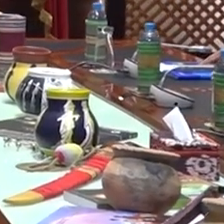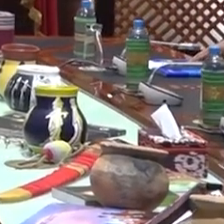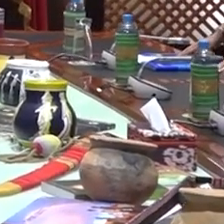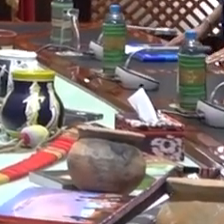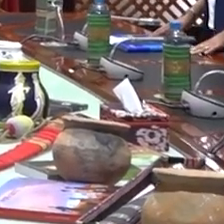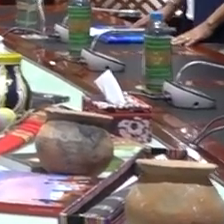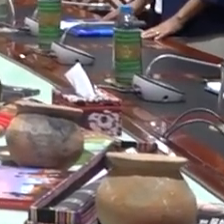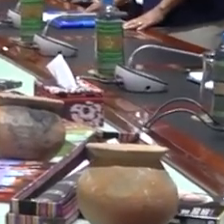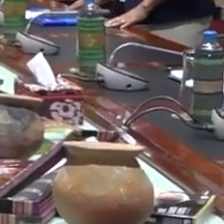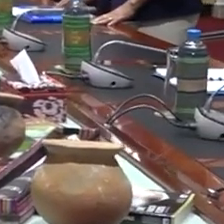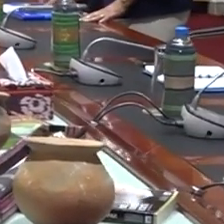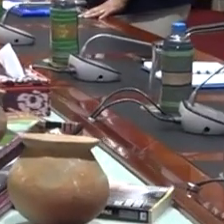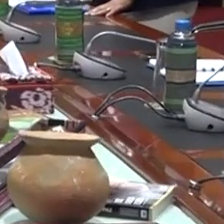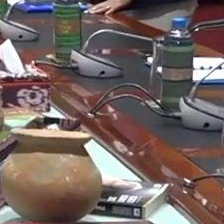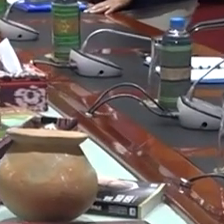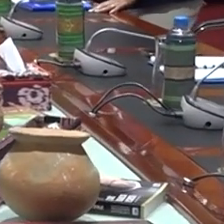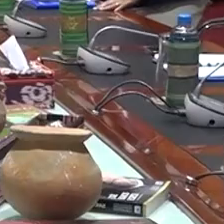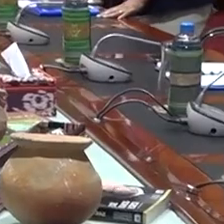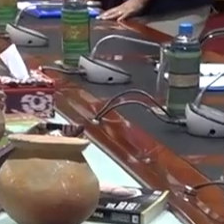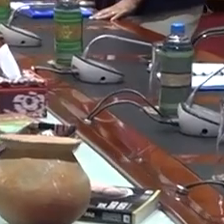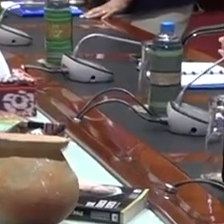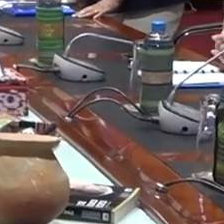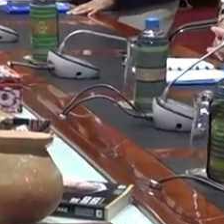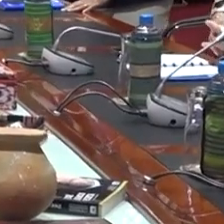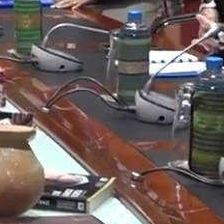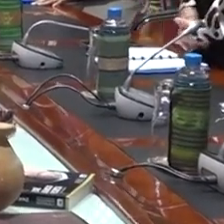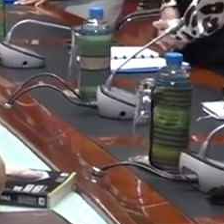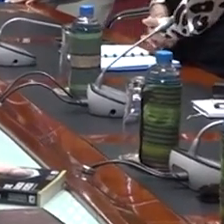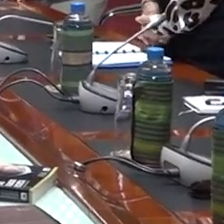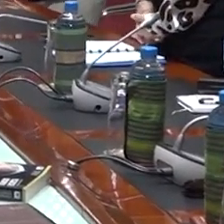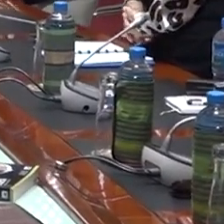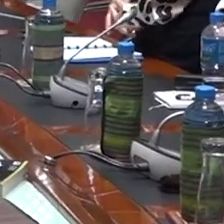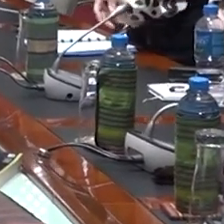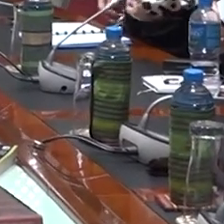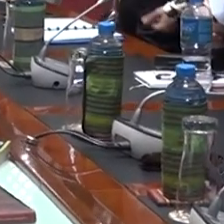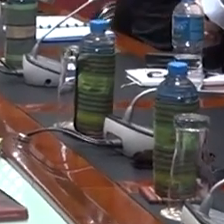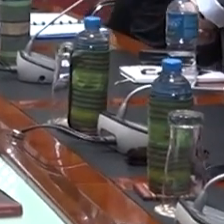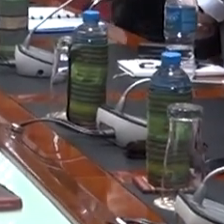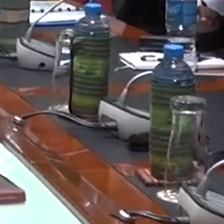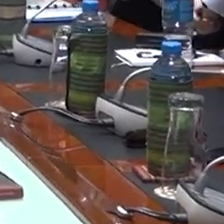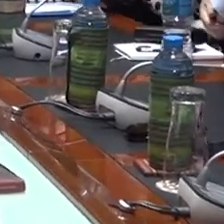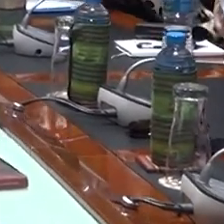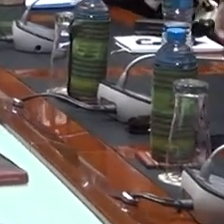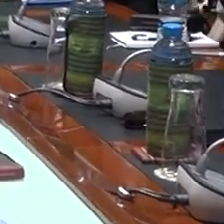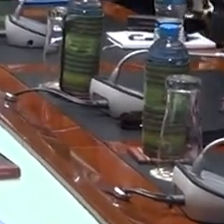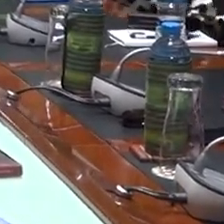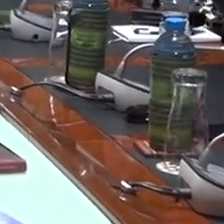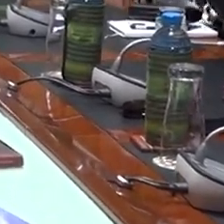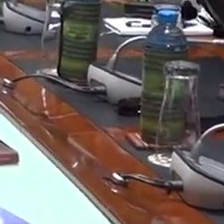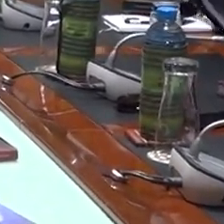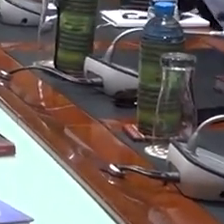Comissão organizadora do Festival Rabilau, na lidera o segundo vice-primeiro-ministro, segunda nem Hassoro Malo, o